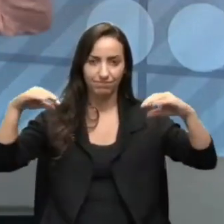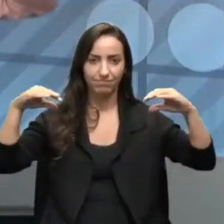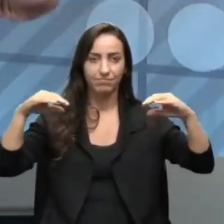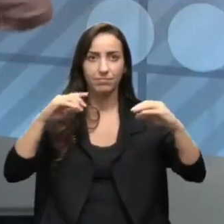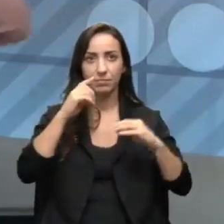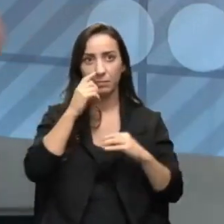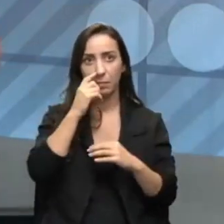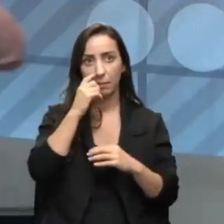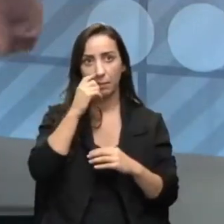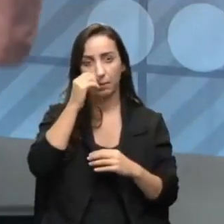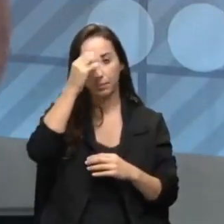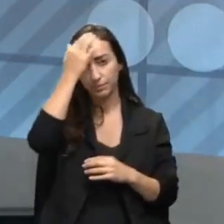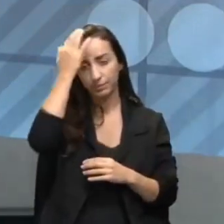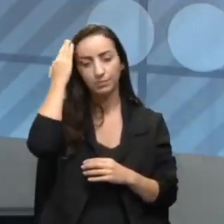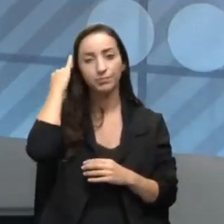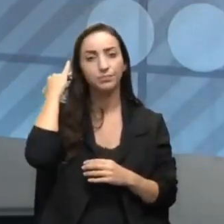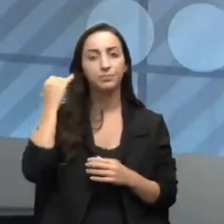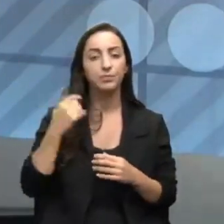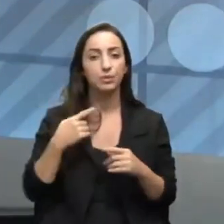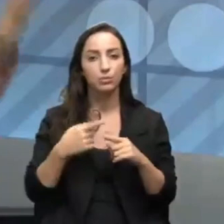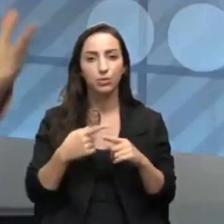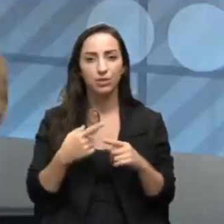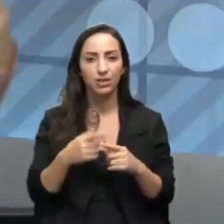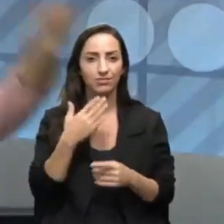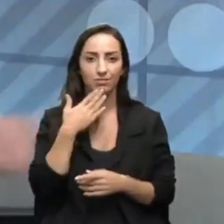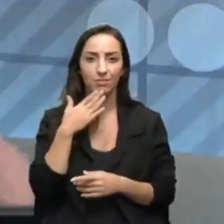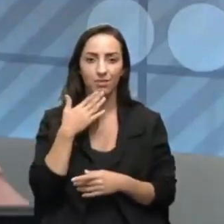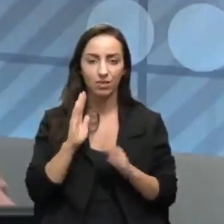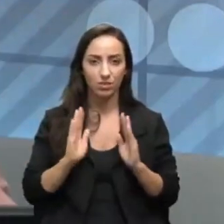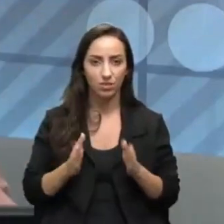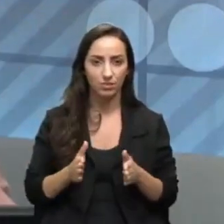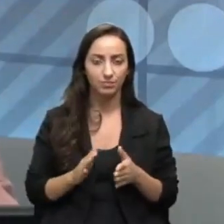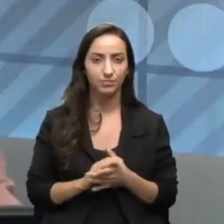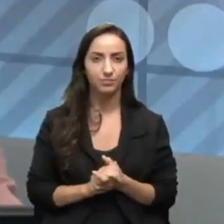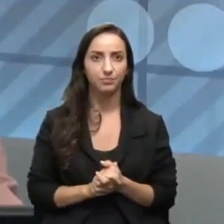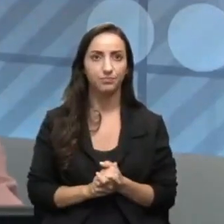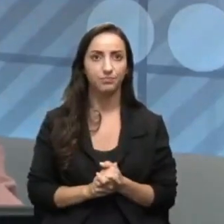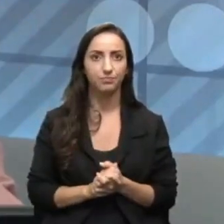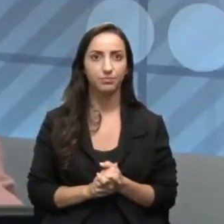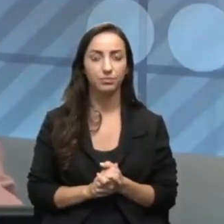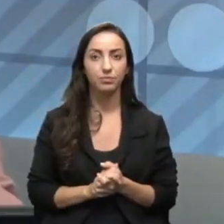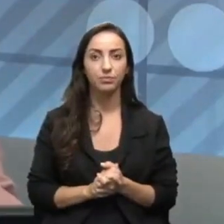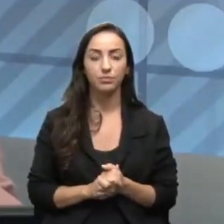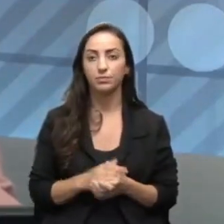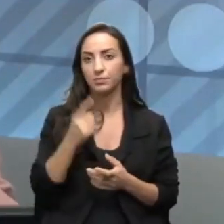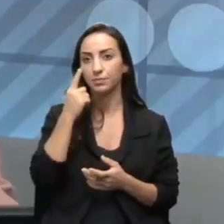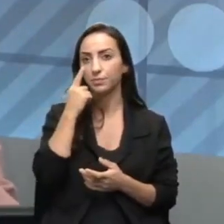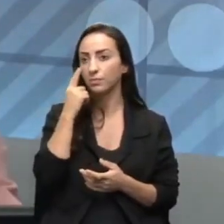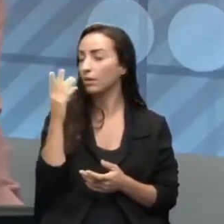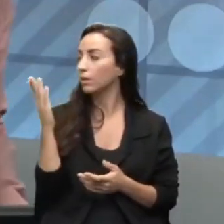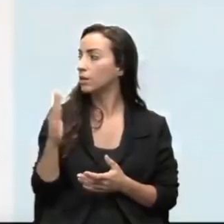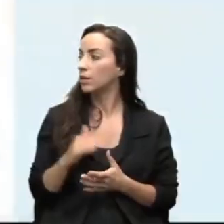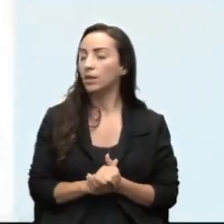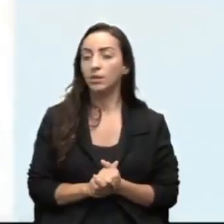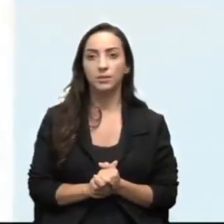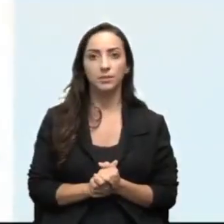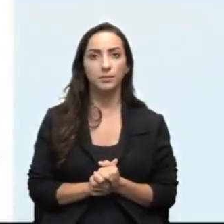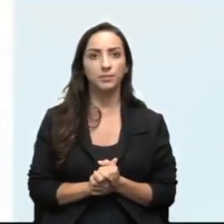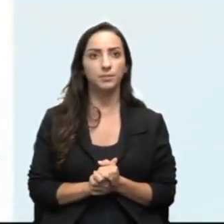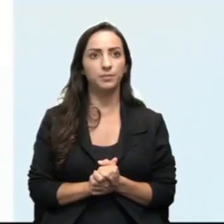Ela fica fletida, pois ela se deformou acima do seu limite. Nós podemos ver aqui pela figura